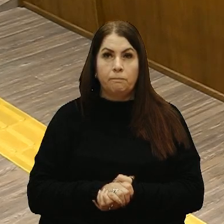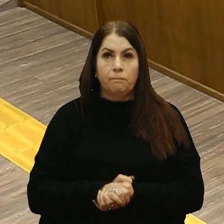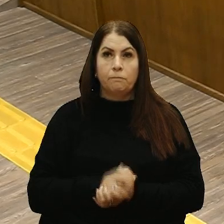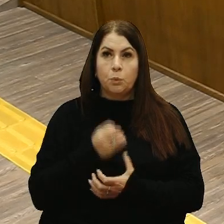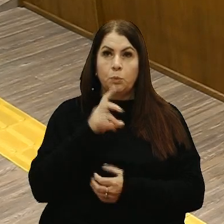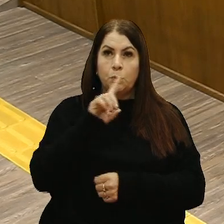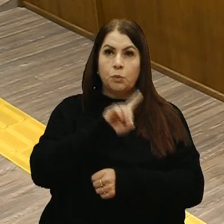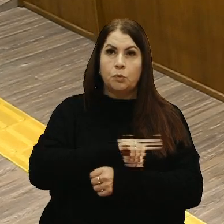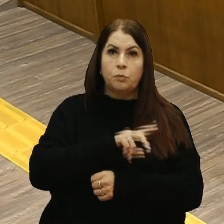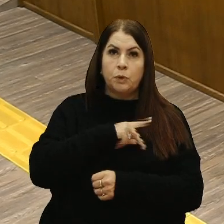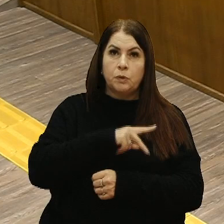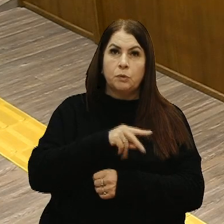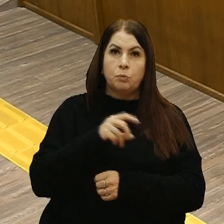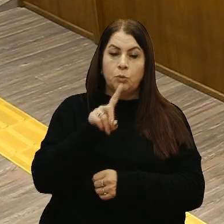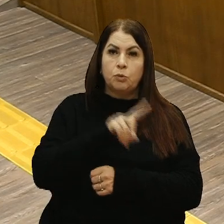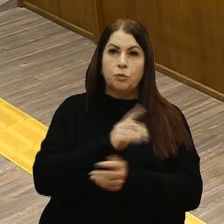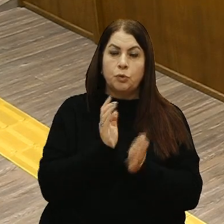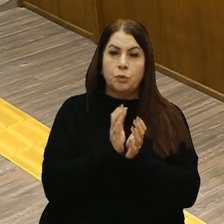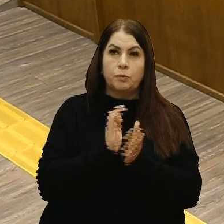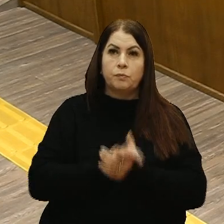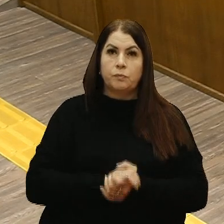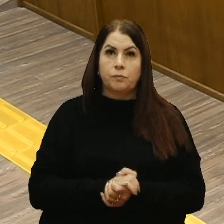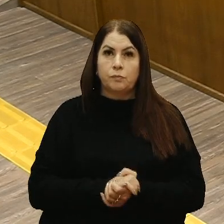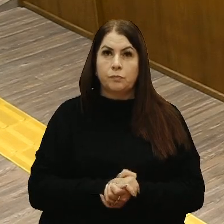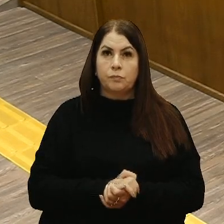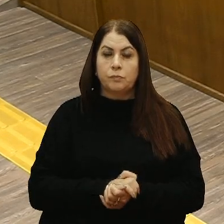Bom dia, presidente. Bom dia, colegas.